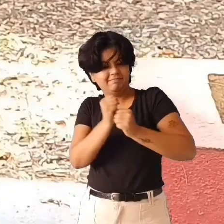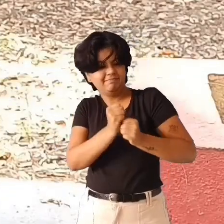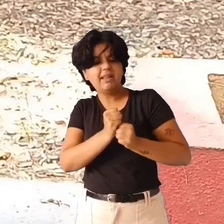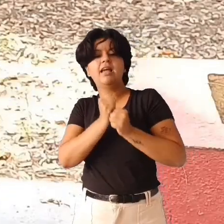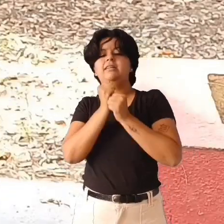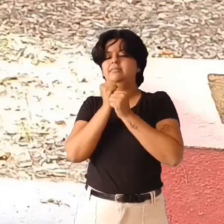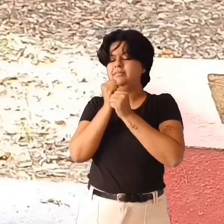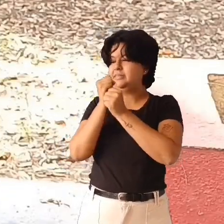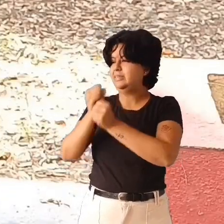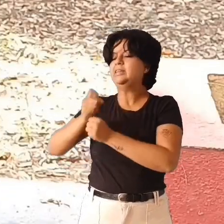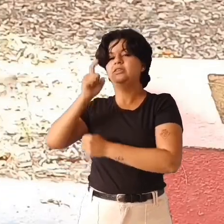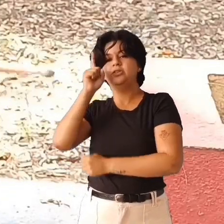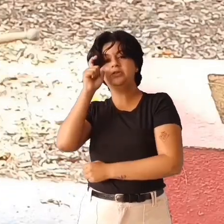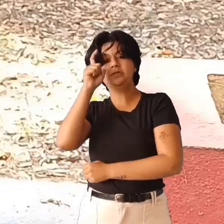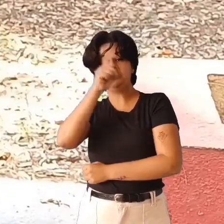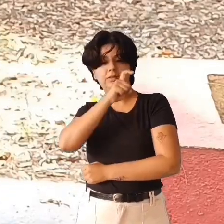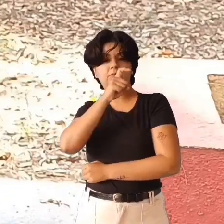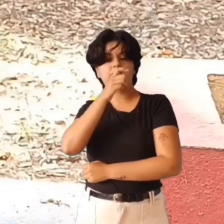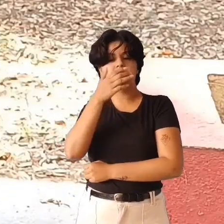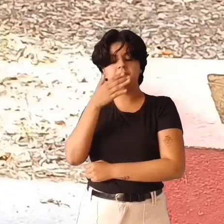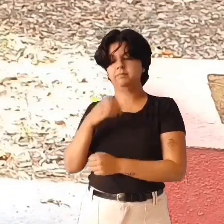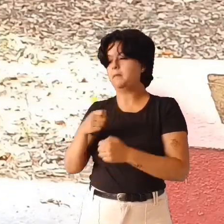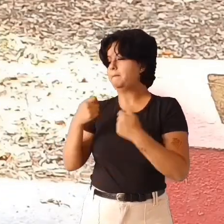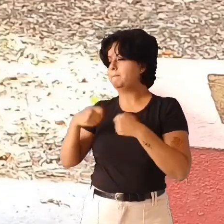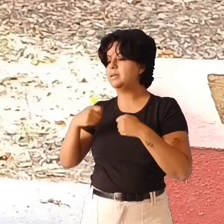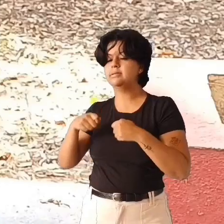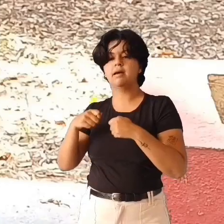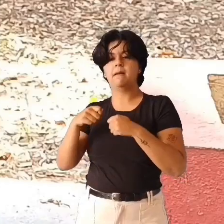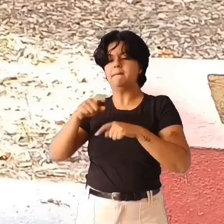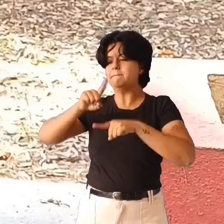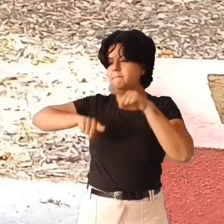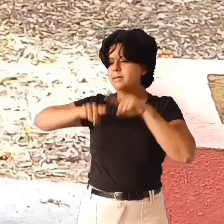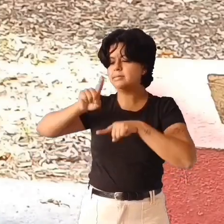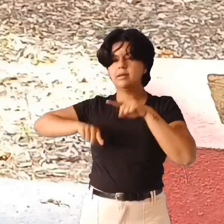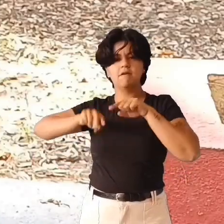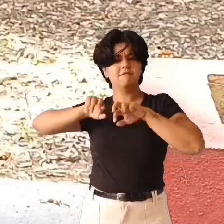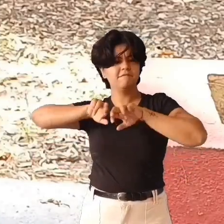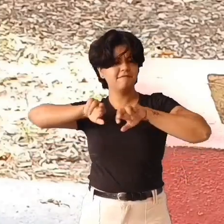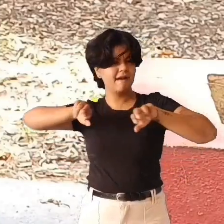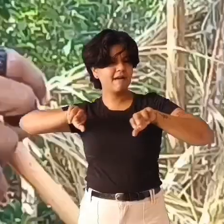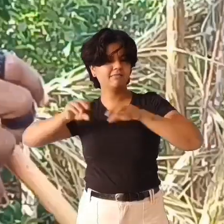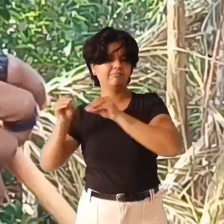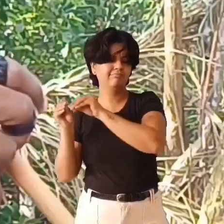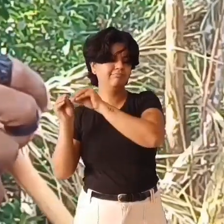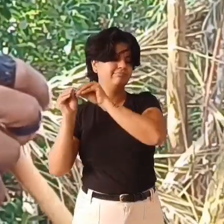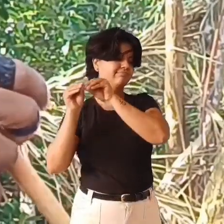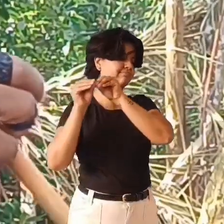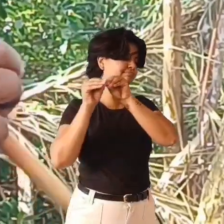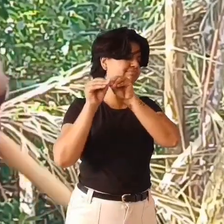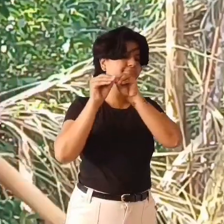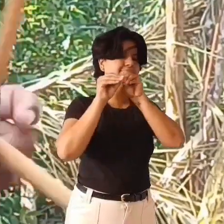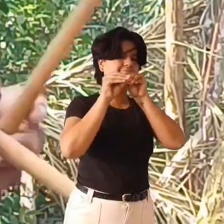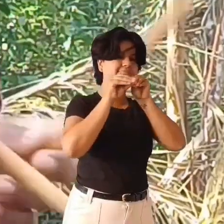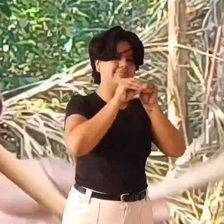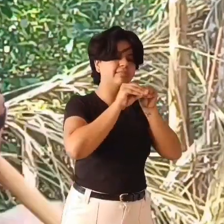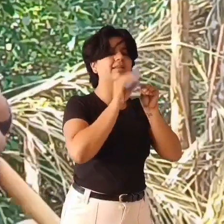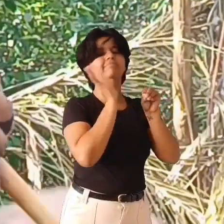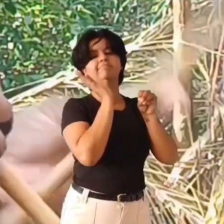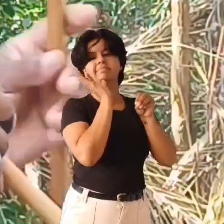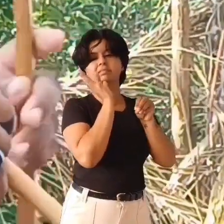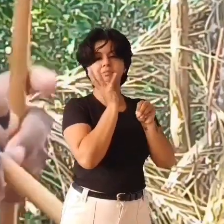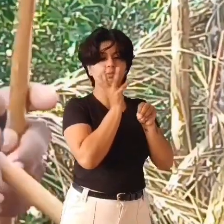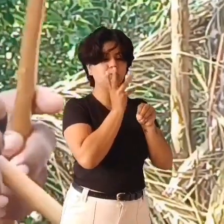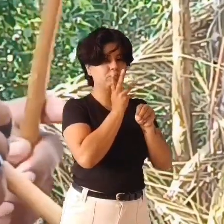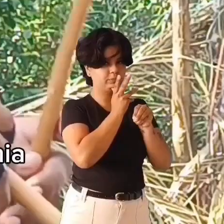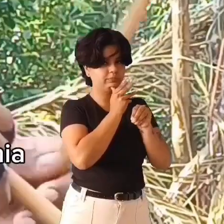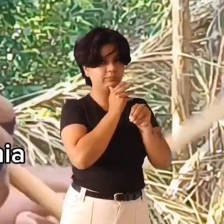Aí era toda essa consistência de cal, o óleo de baleia, o barro. Essa igreja ela